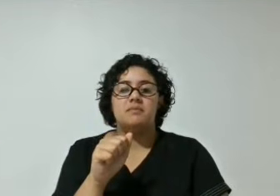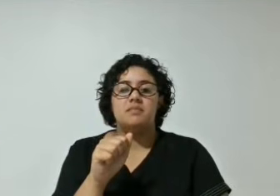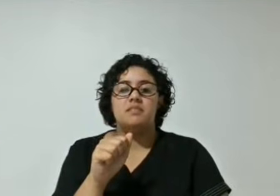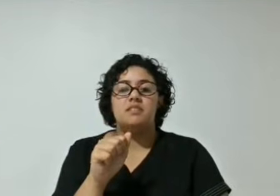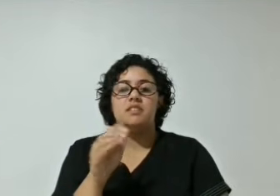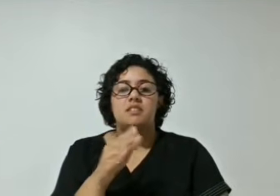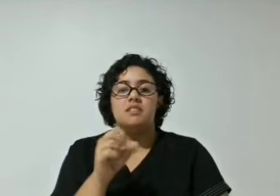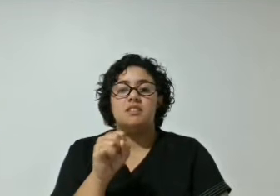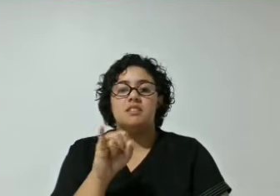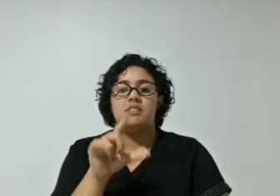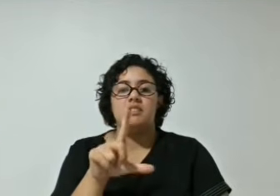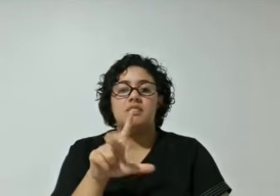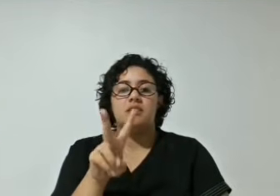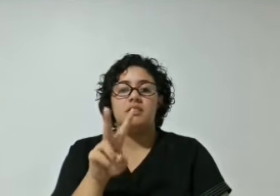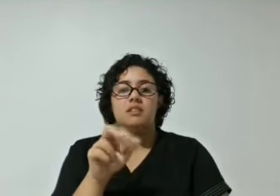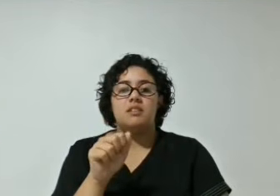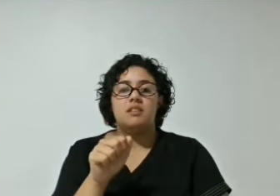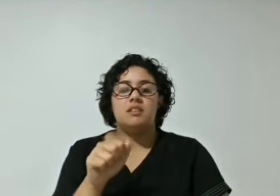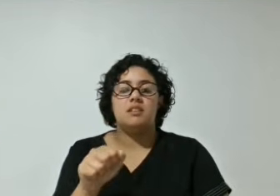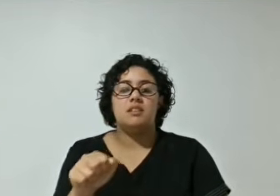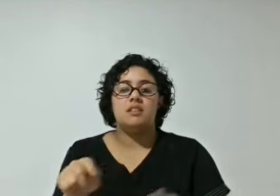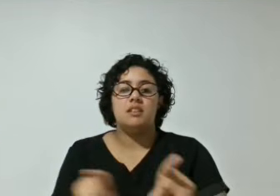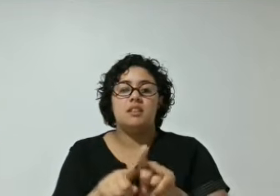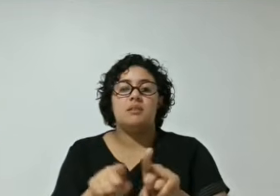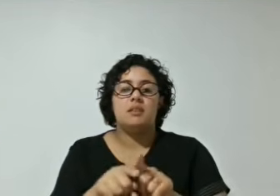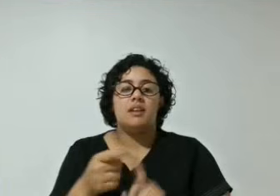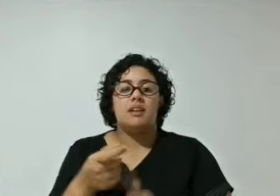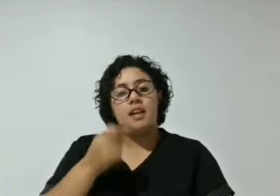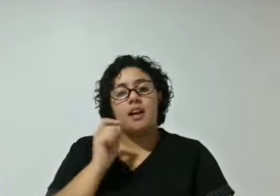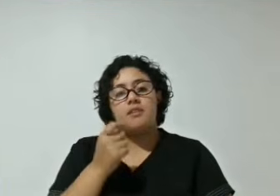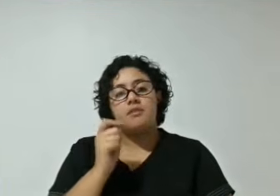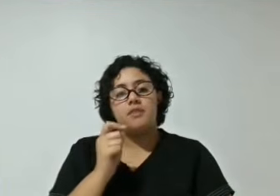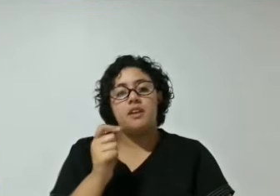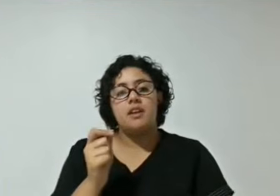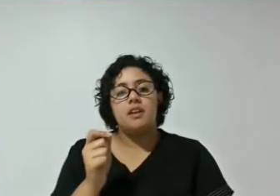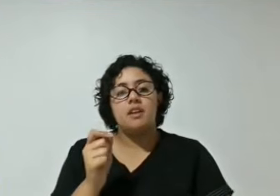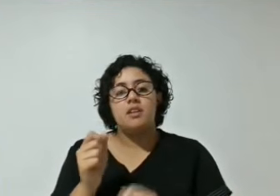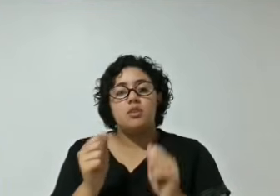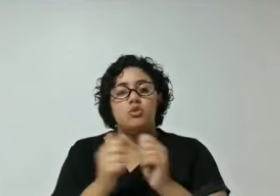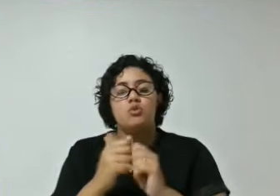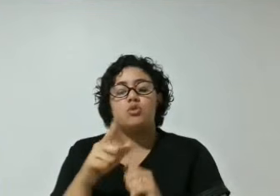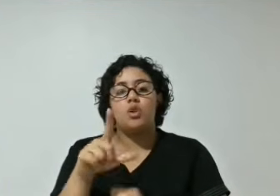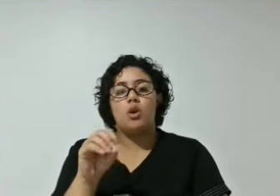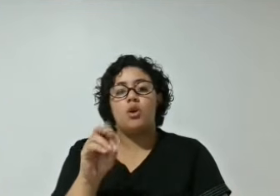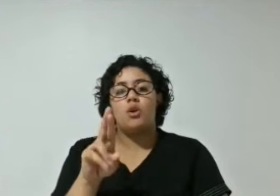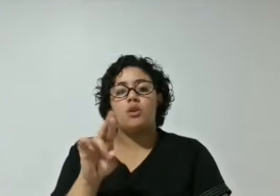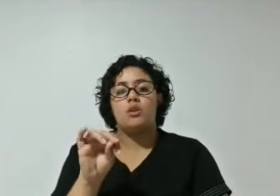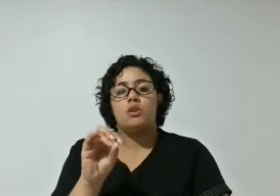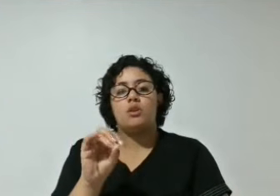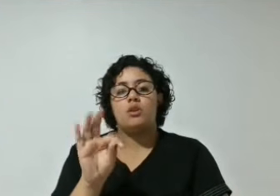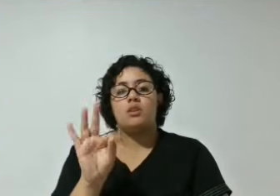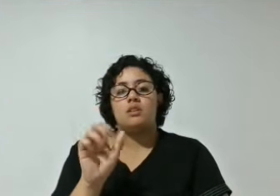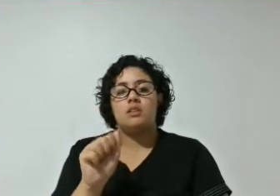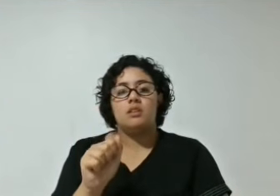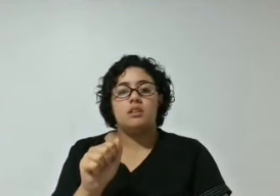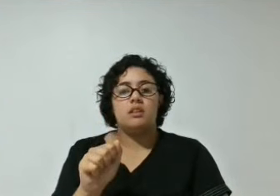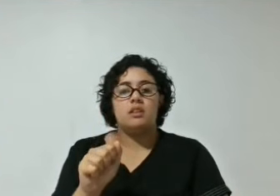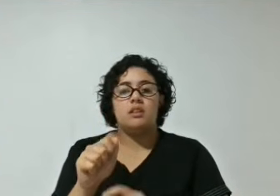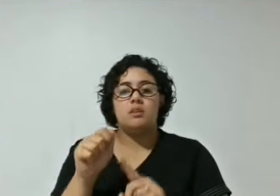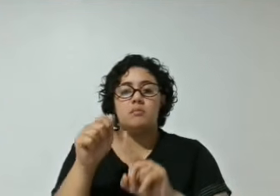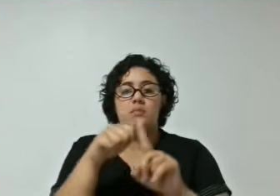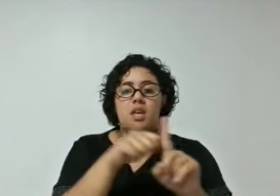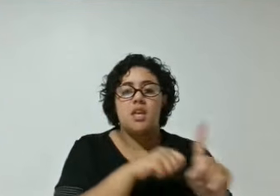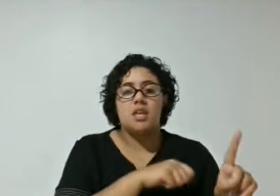lorota, ainda temos? Café com lorota estamos tendo. A gente não está tendo mais todos os meses, porque houve uma